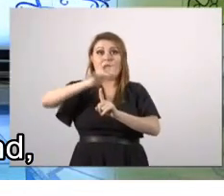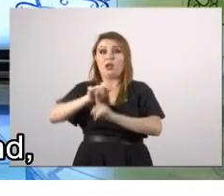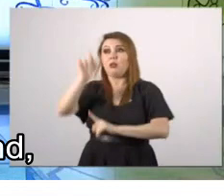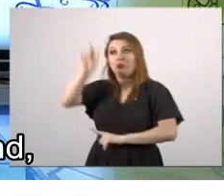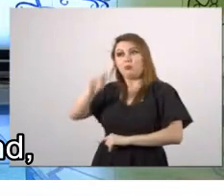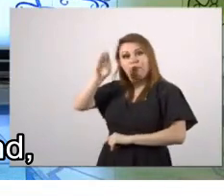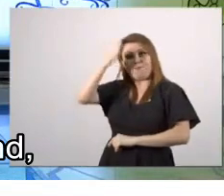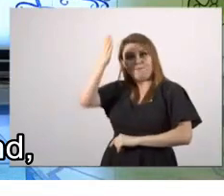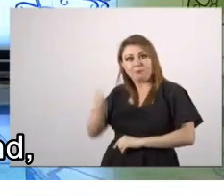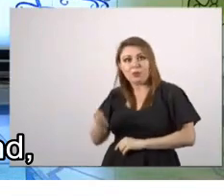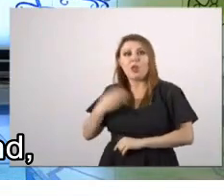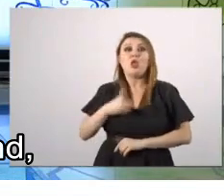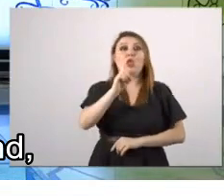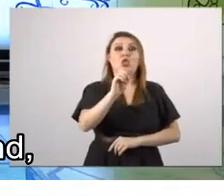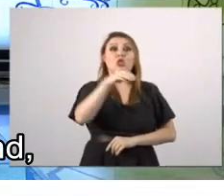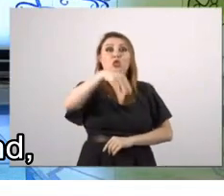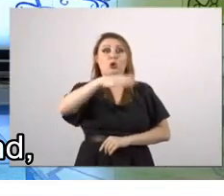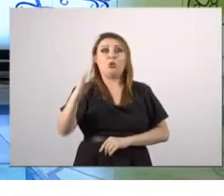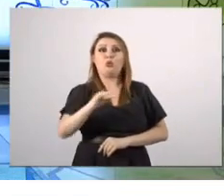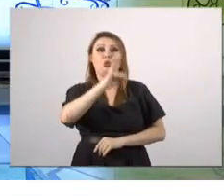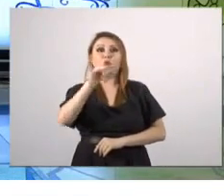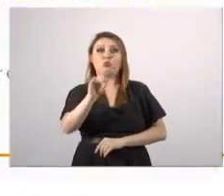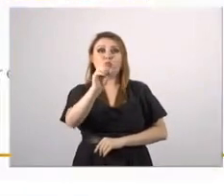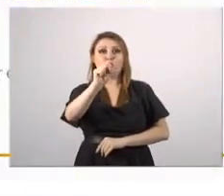Excelência Reverendíssima Dom José Antônio Peruso.